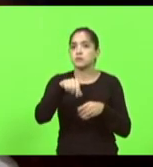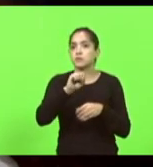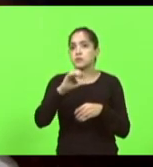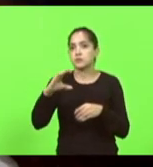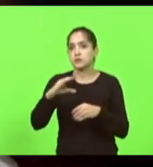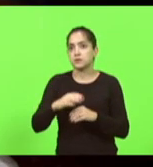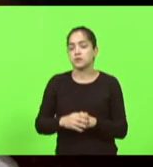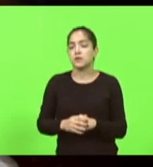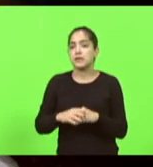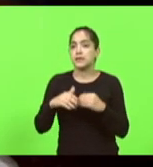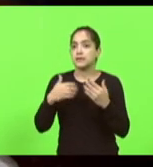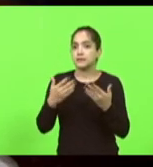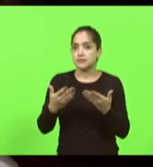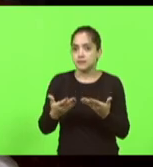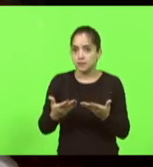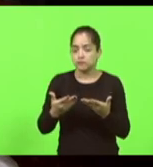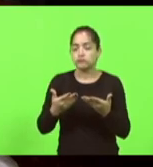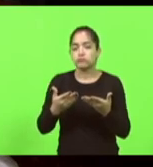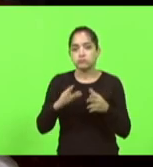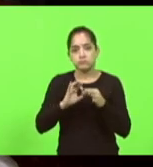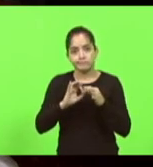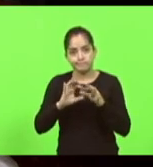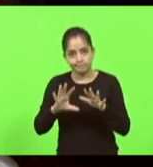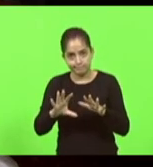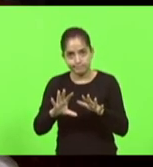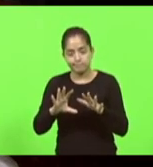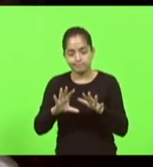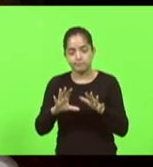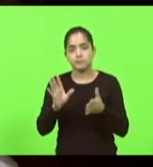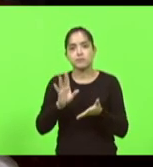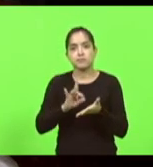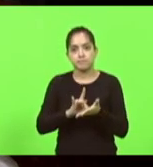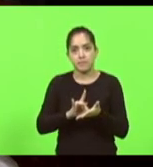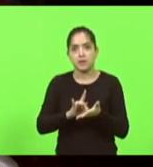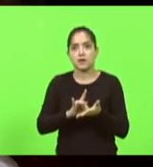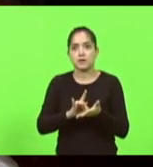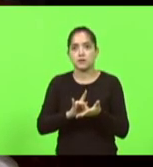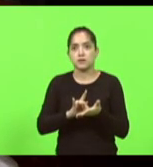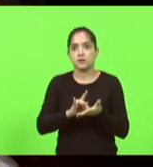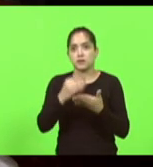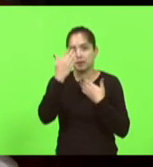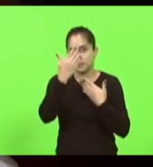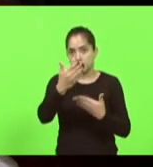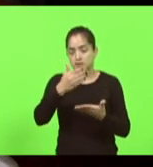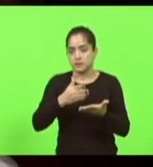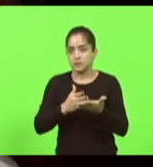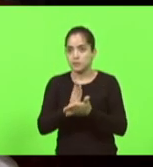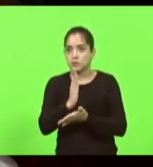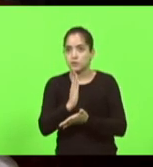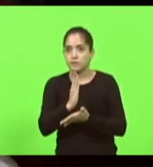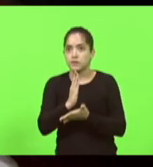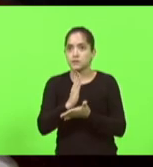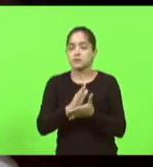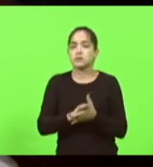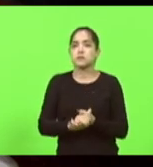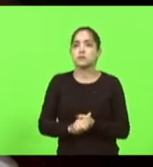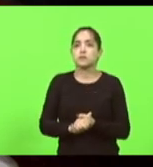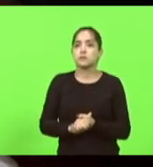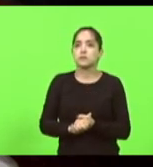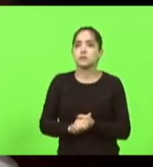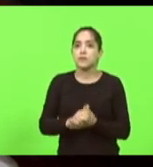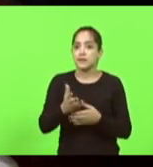Então, o projeto de lei autoriza, tem mérito, já quero agradecer aqui a aprovação nesta casa e a